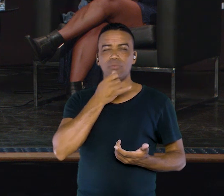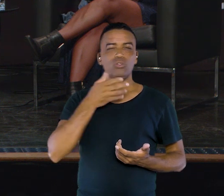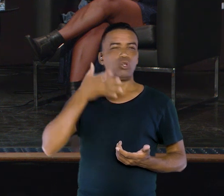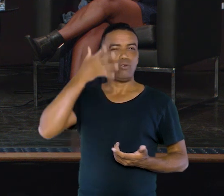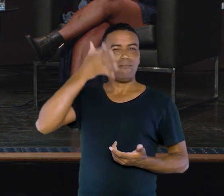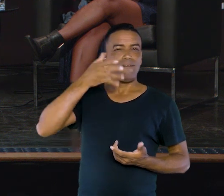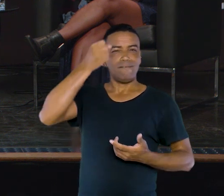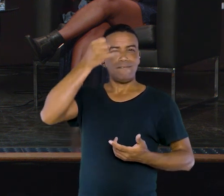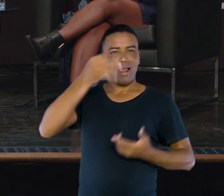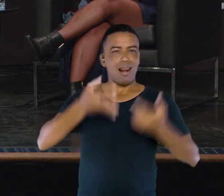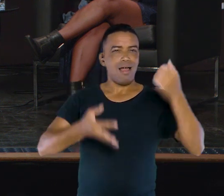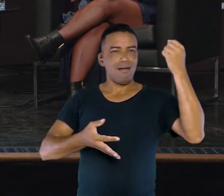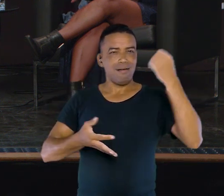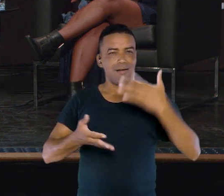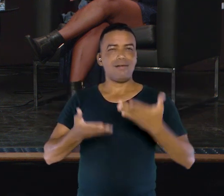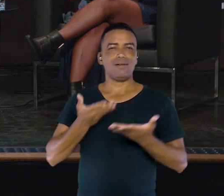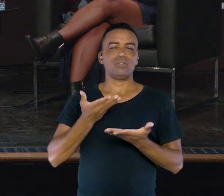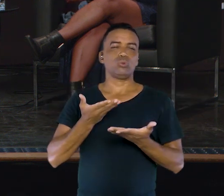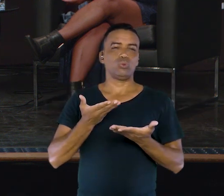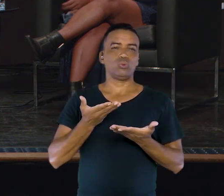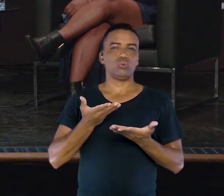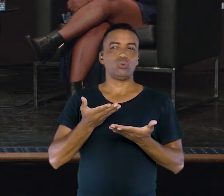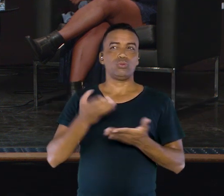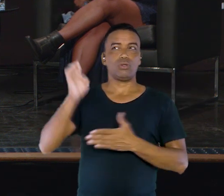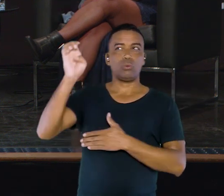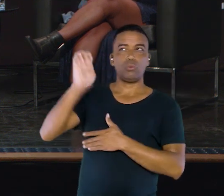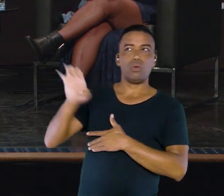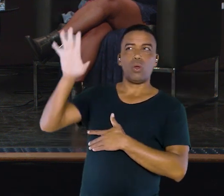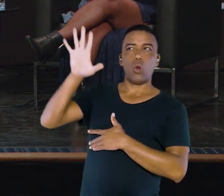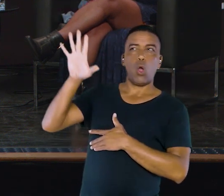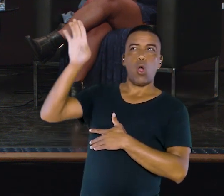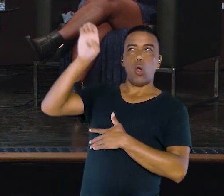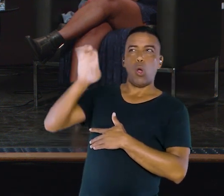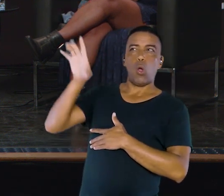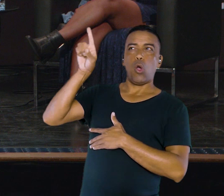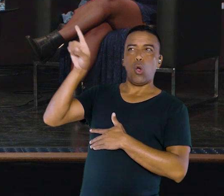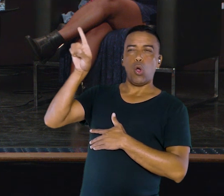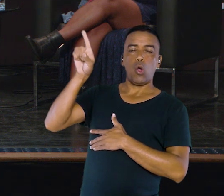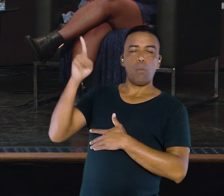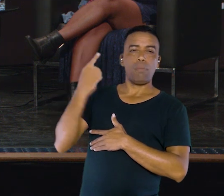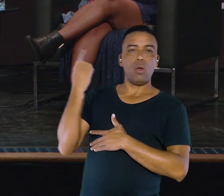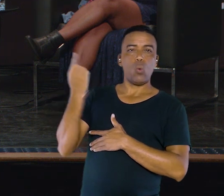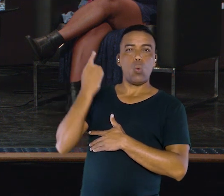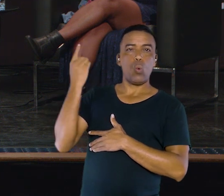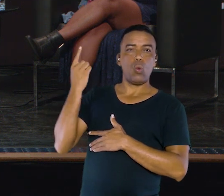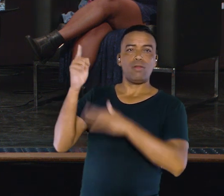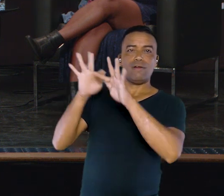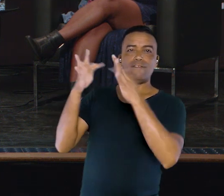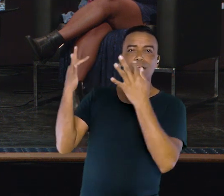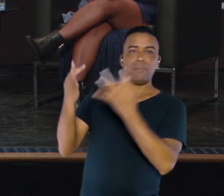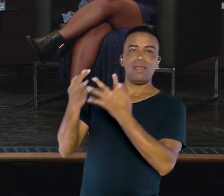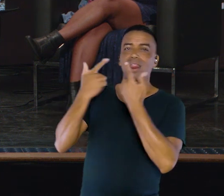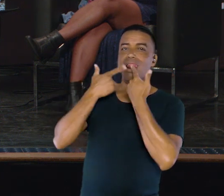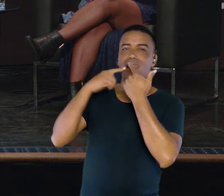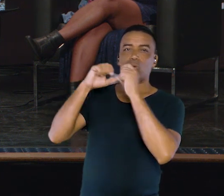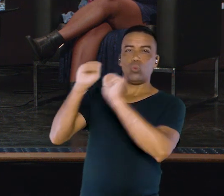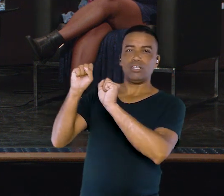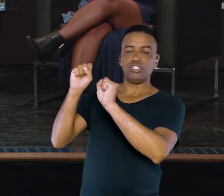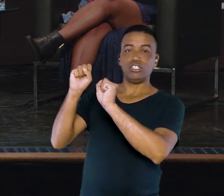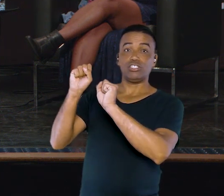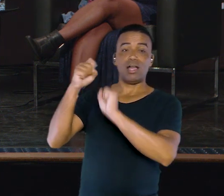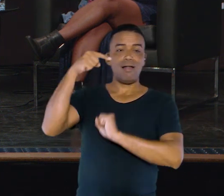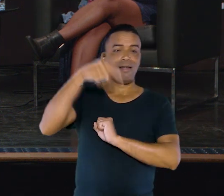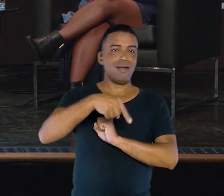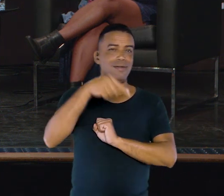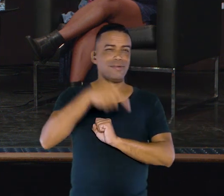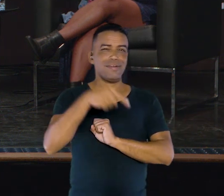senhor tinha comentado de que na Europa há uma única grande família linguística, né? A gente